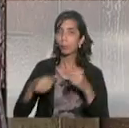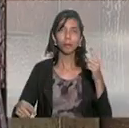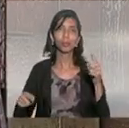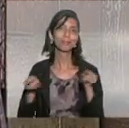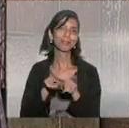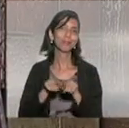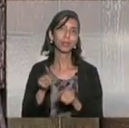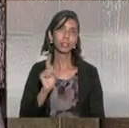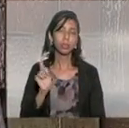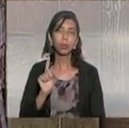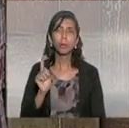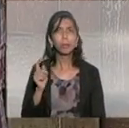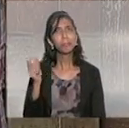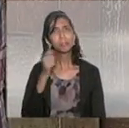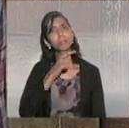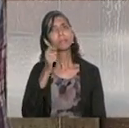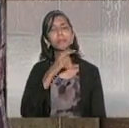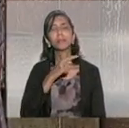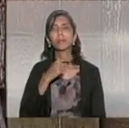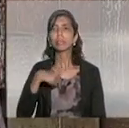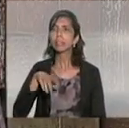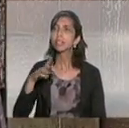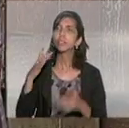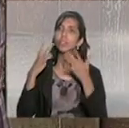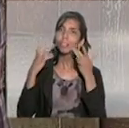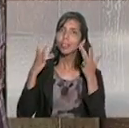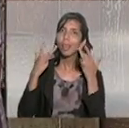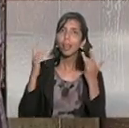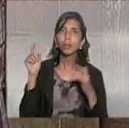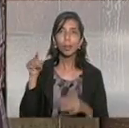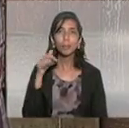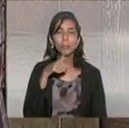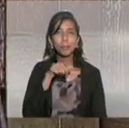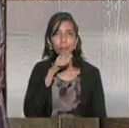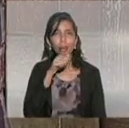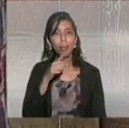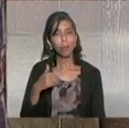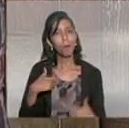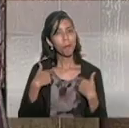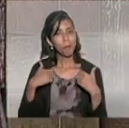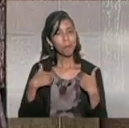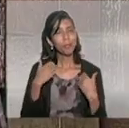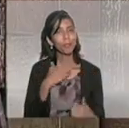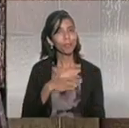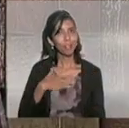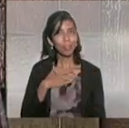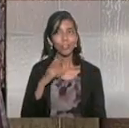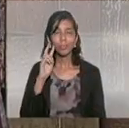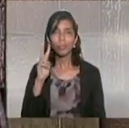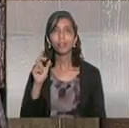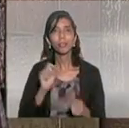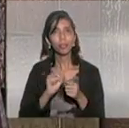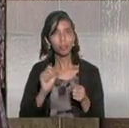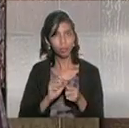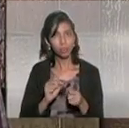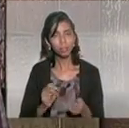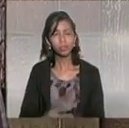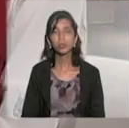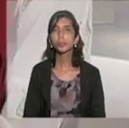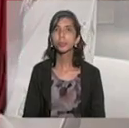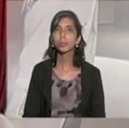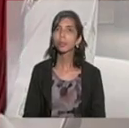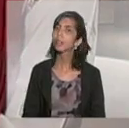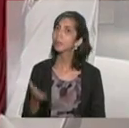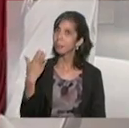não me proibiu. E achava até engraçado, quando eu ia para o teatro fazer as peças, ela tinha um certo orgulho de eu estar fazendo aquilo ali, de me ver no palco. E